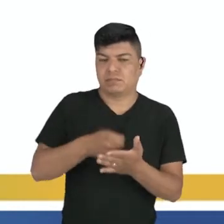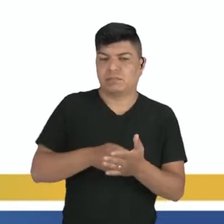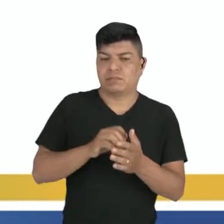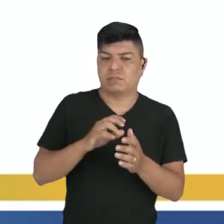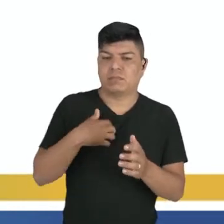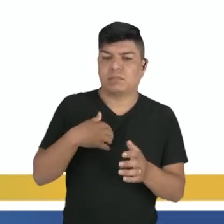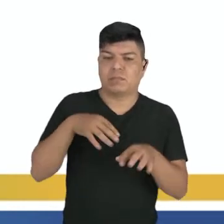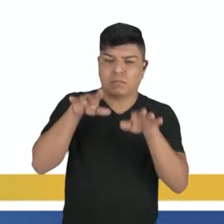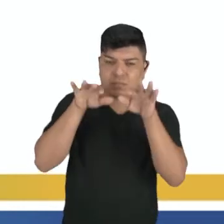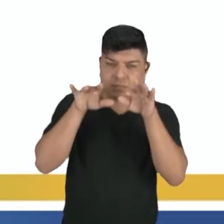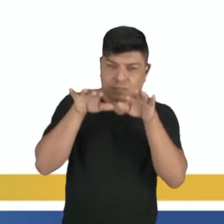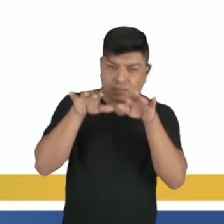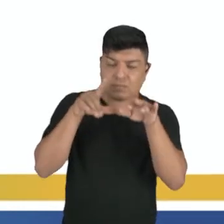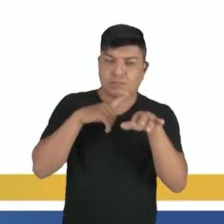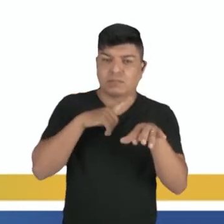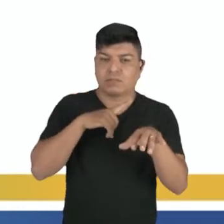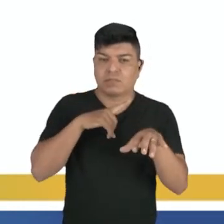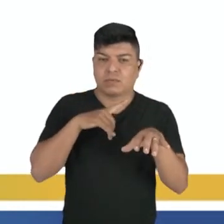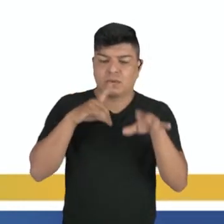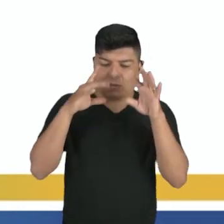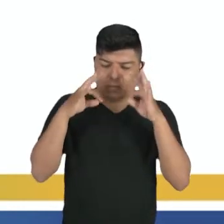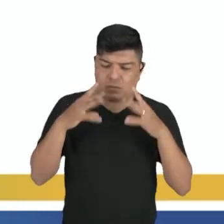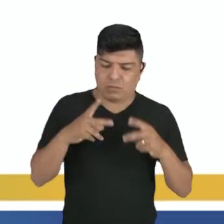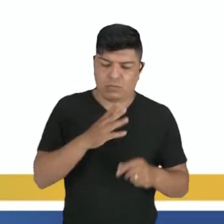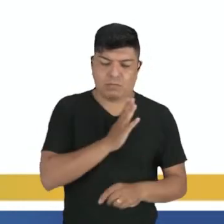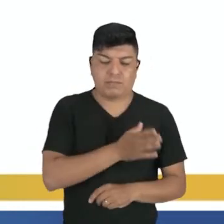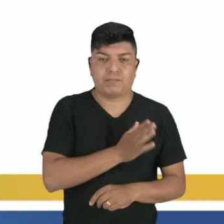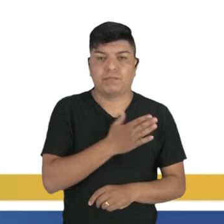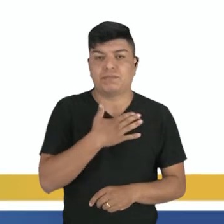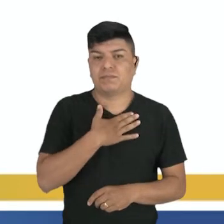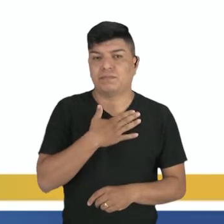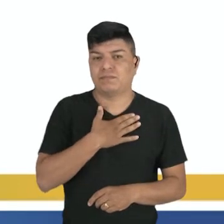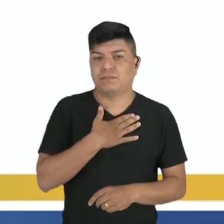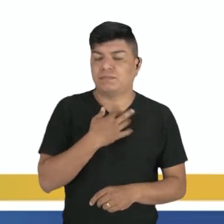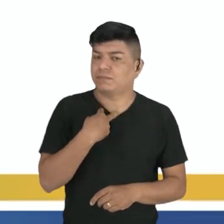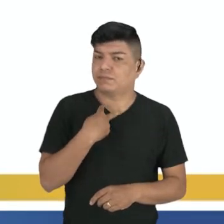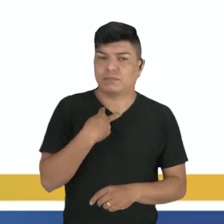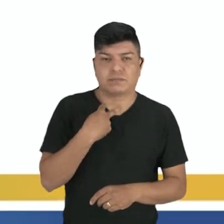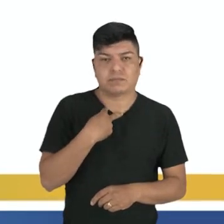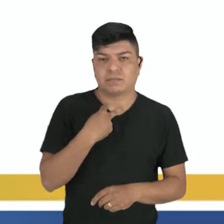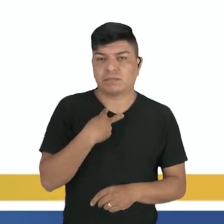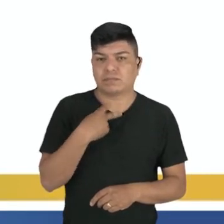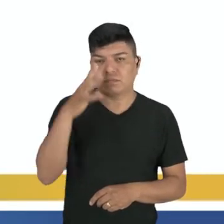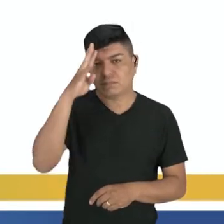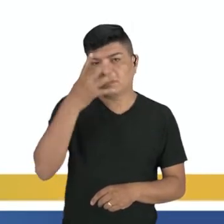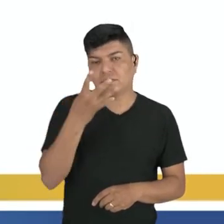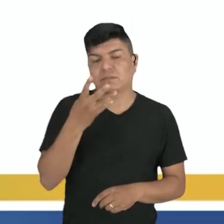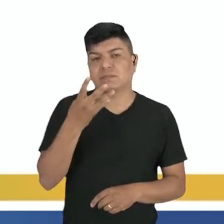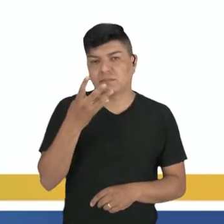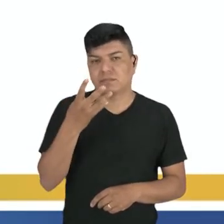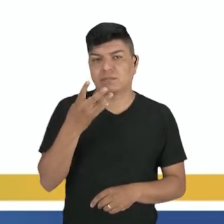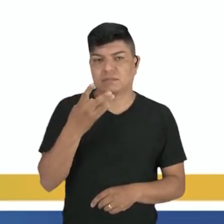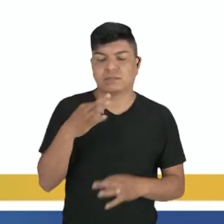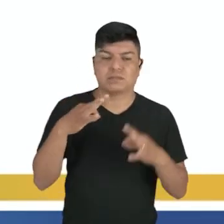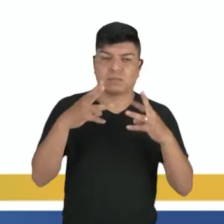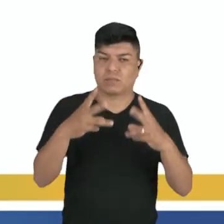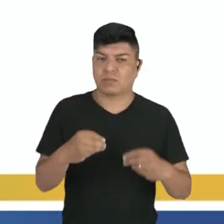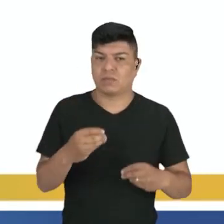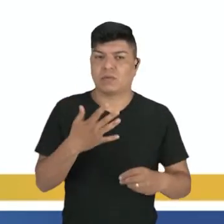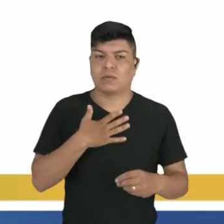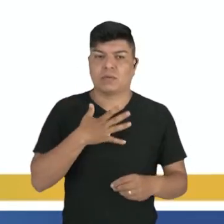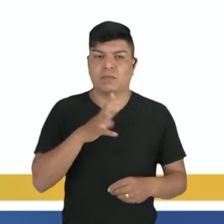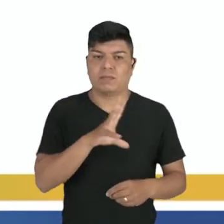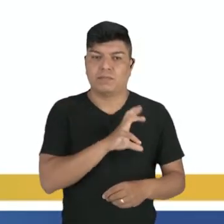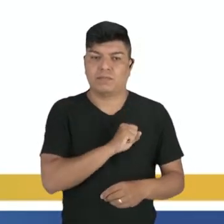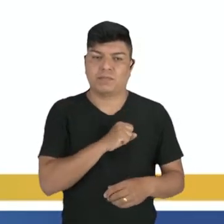esta paixão, que me tomou inteiro o coração, mas não o posso mais e decidi que saibam todos o meu grande